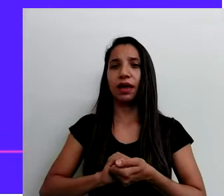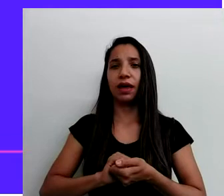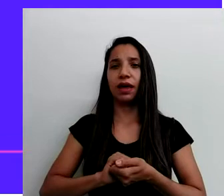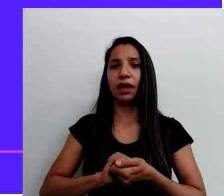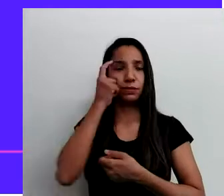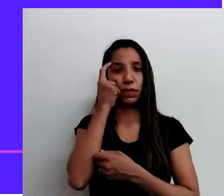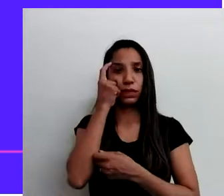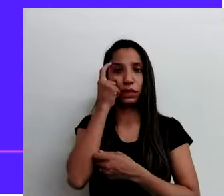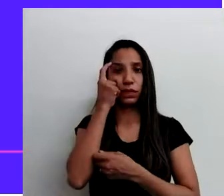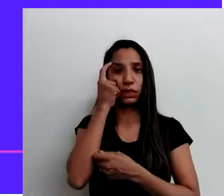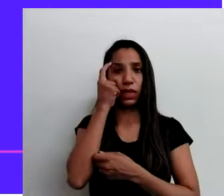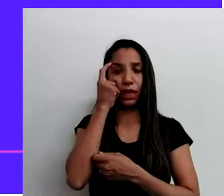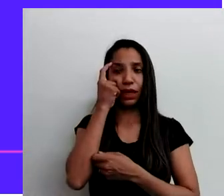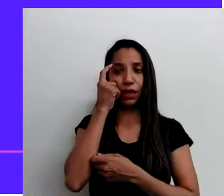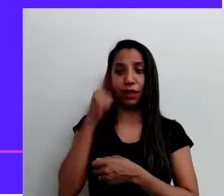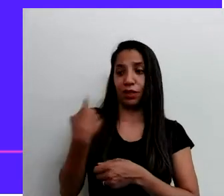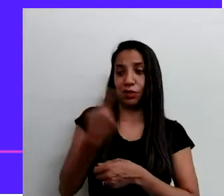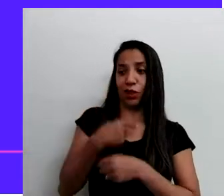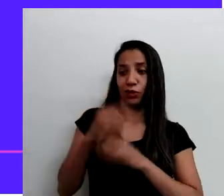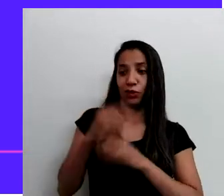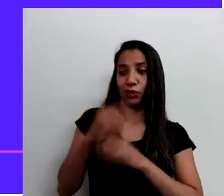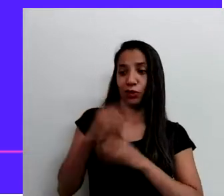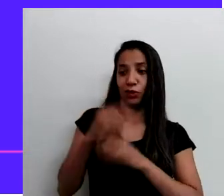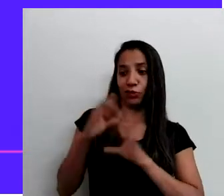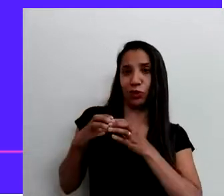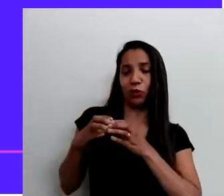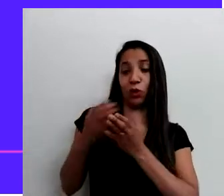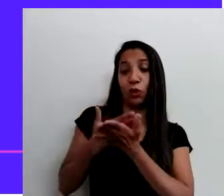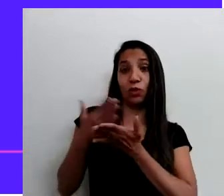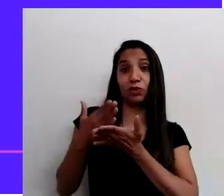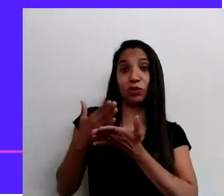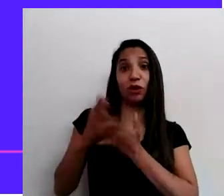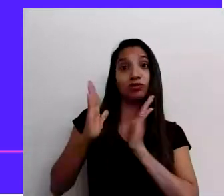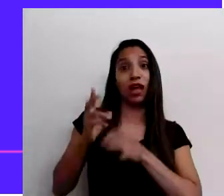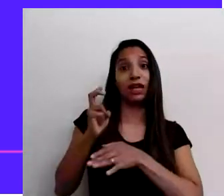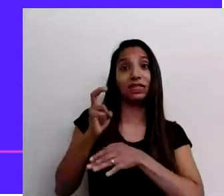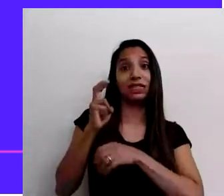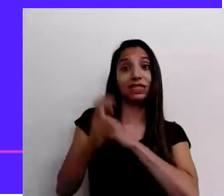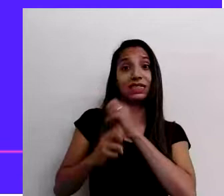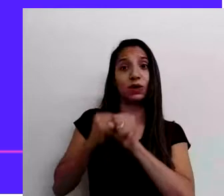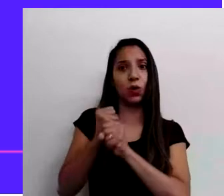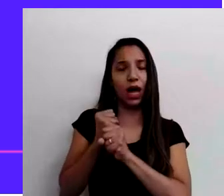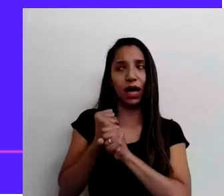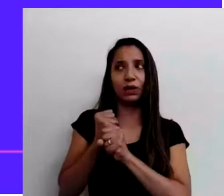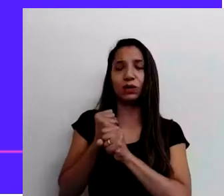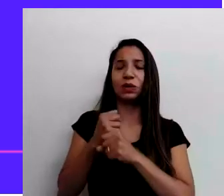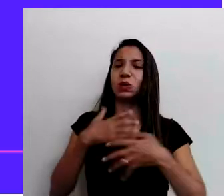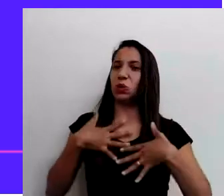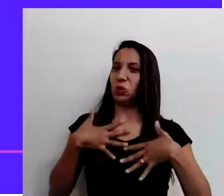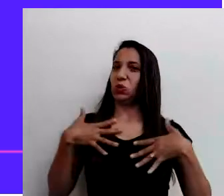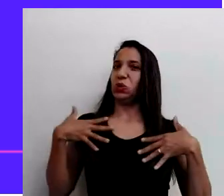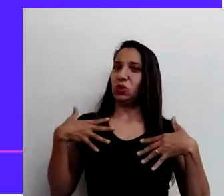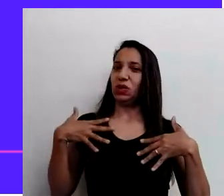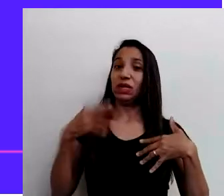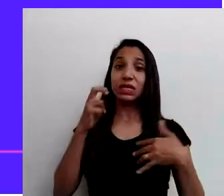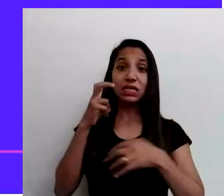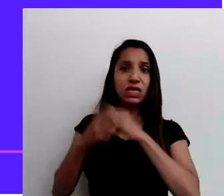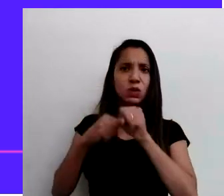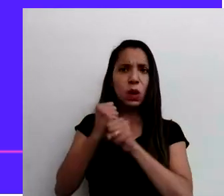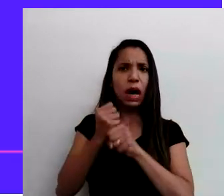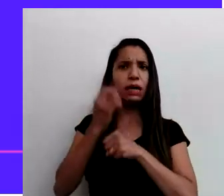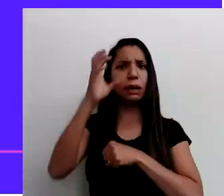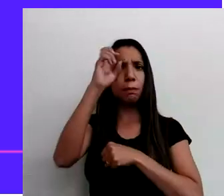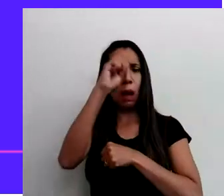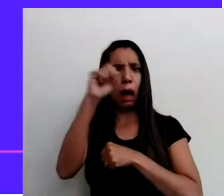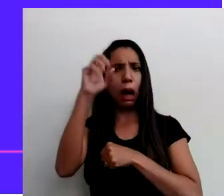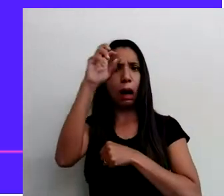5 anos, e muito orgulho assim de a gente ter caminhado nesses 5 anos aprendendo, né, e experimentando e buscando essa cobertura.